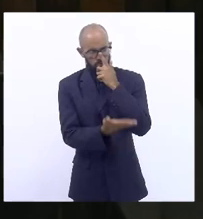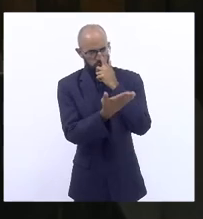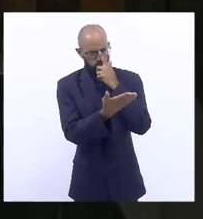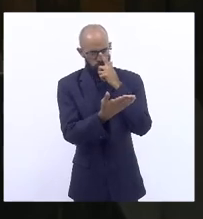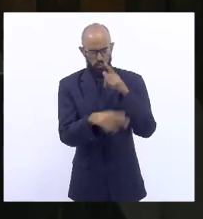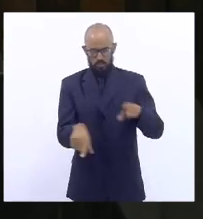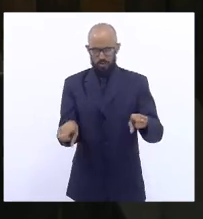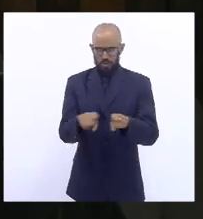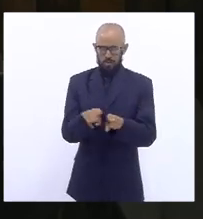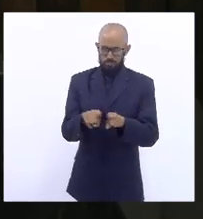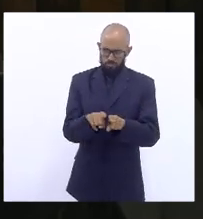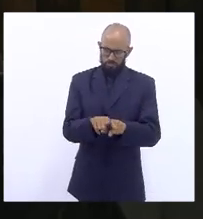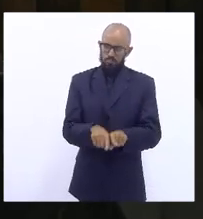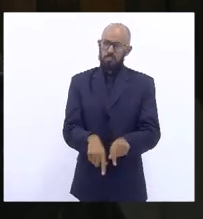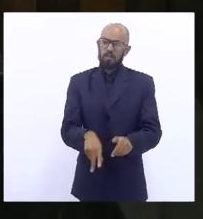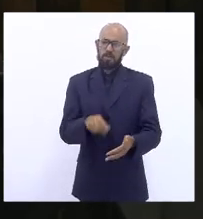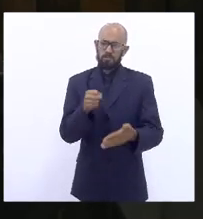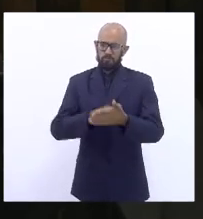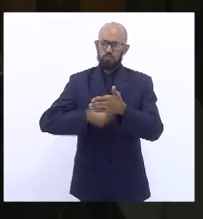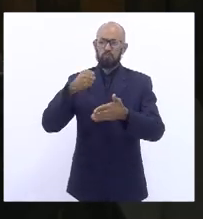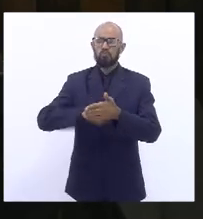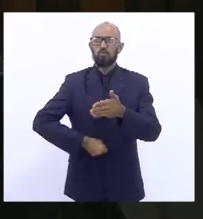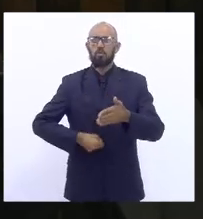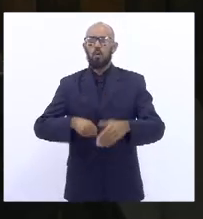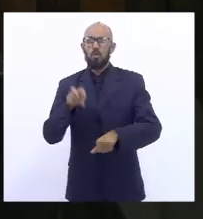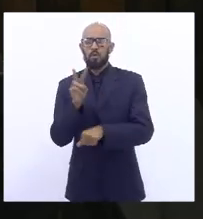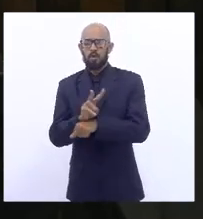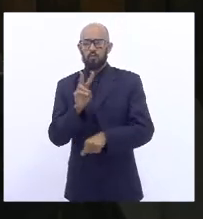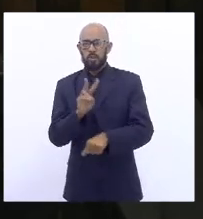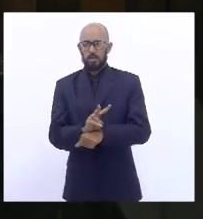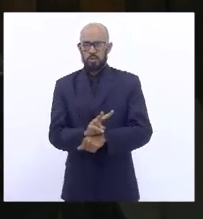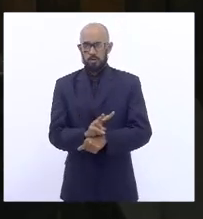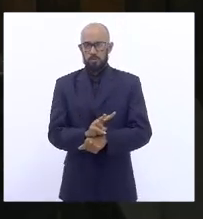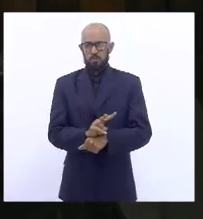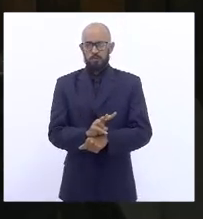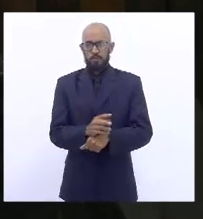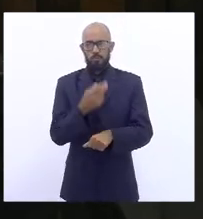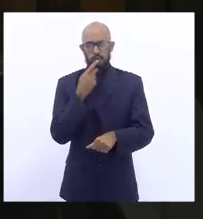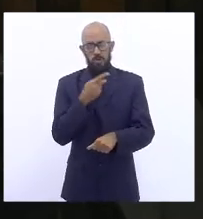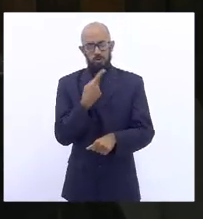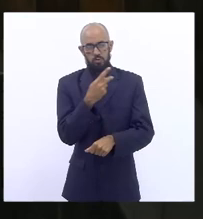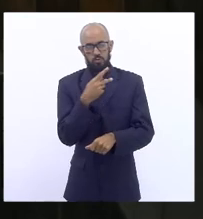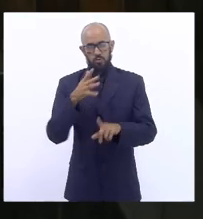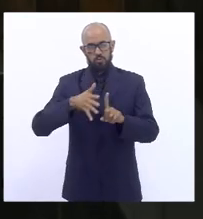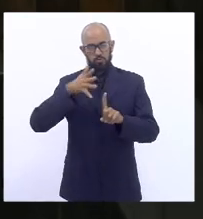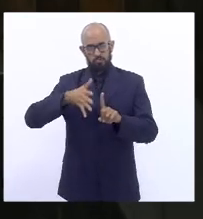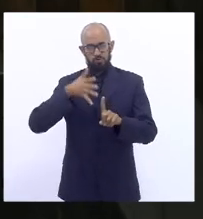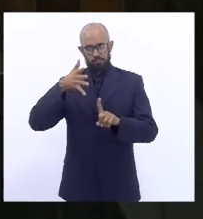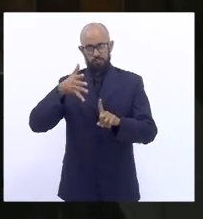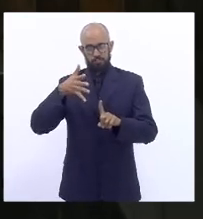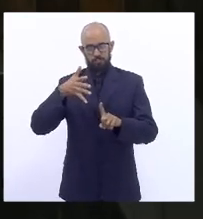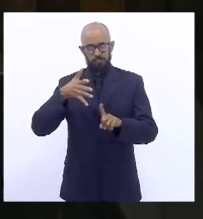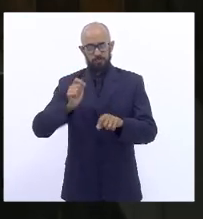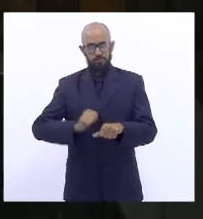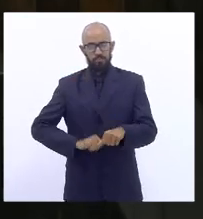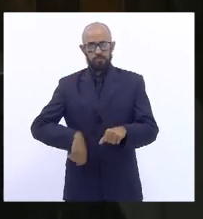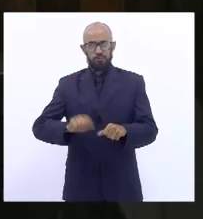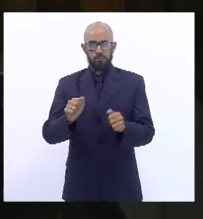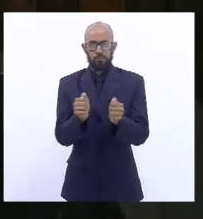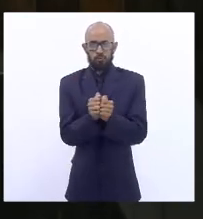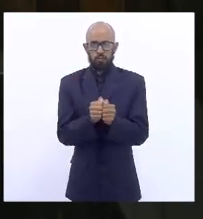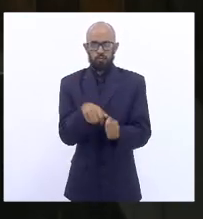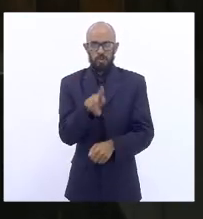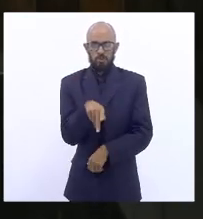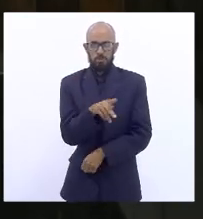também conduziu, defendeu e mencionou nos seus pronunciamentos aí à frente dessa